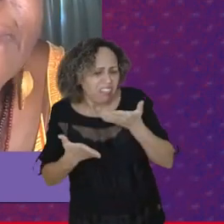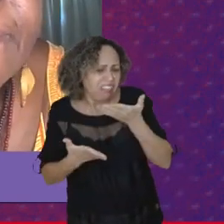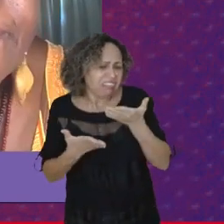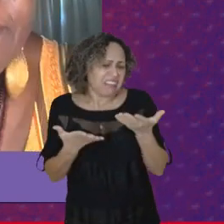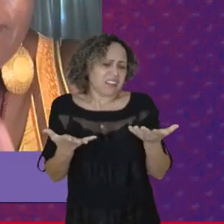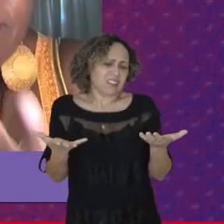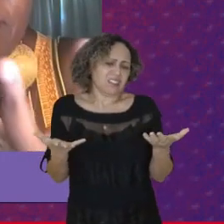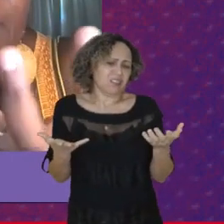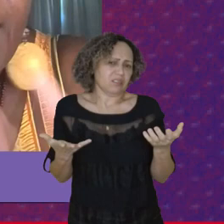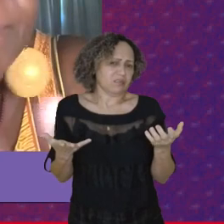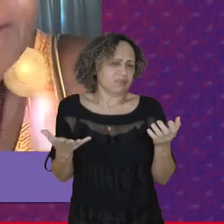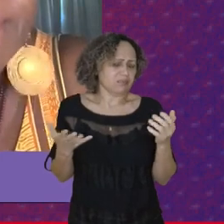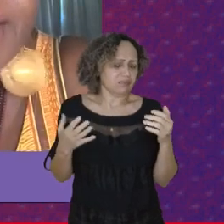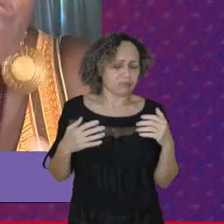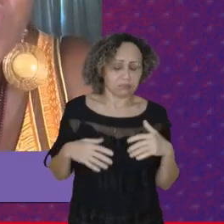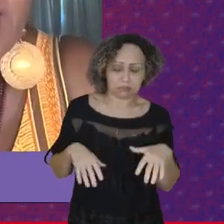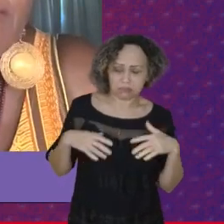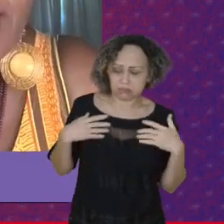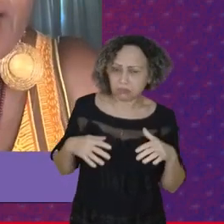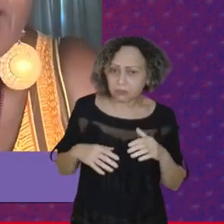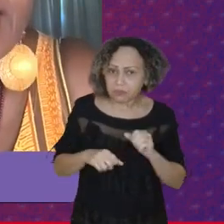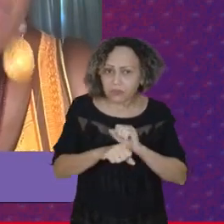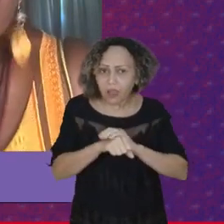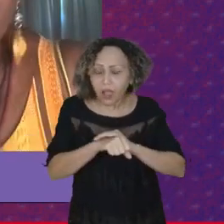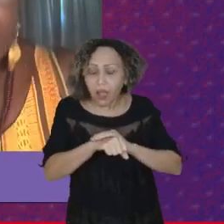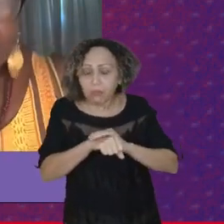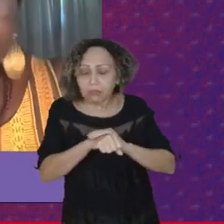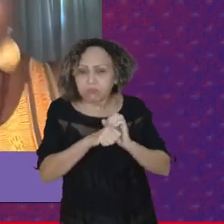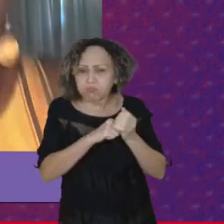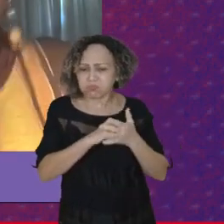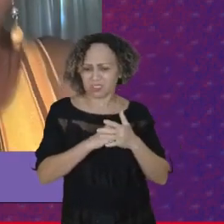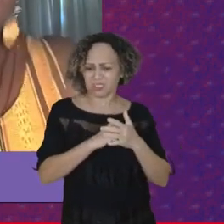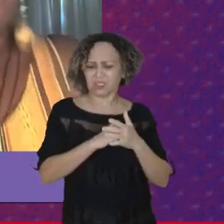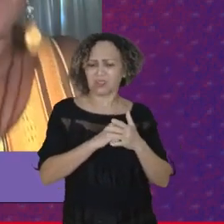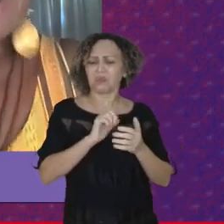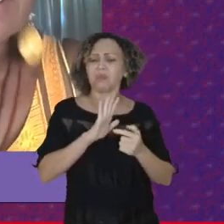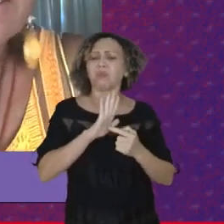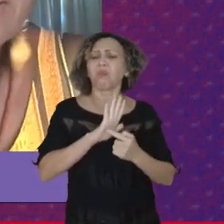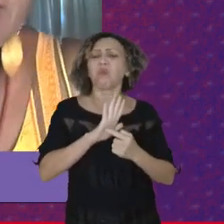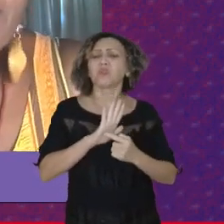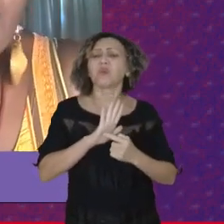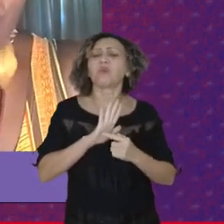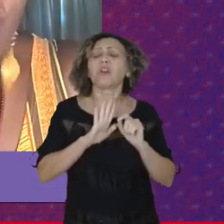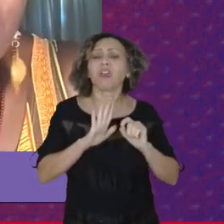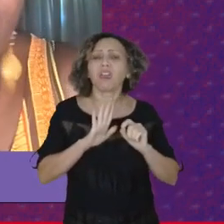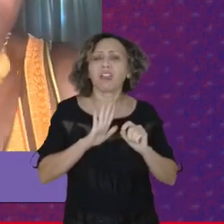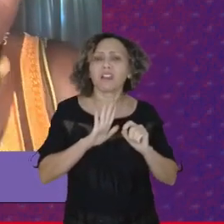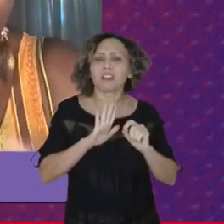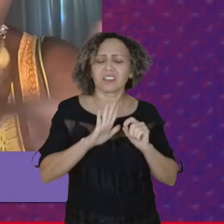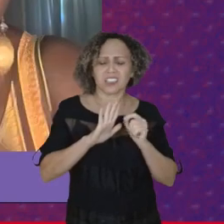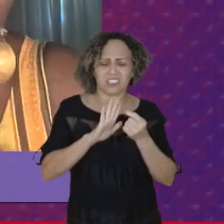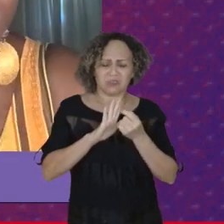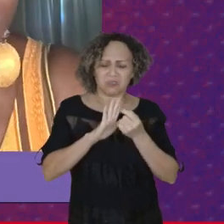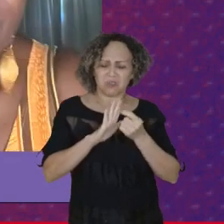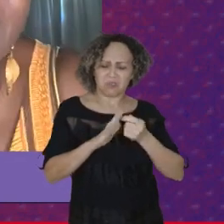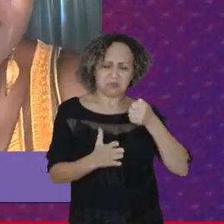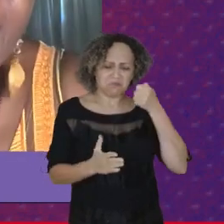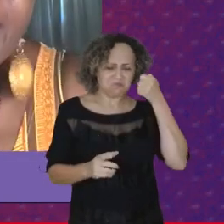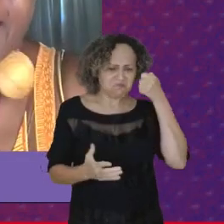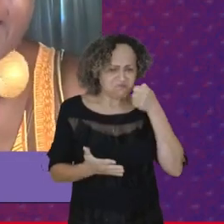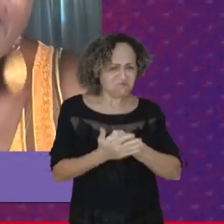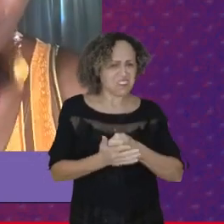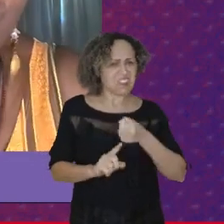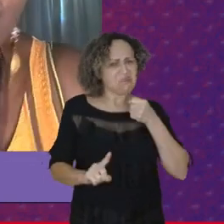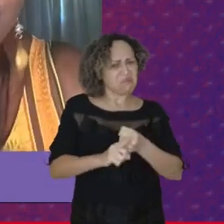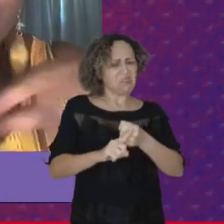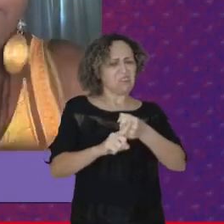tratadas. A pandemia nos clama isso, porque ela traz isso de uma forma aguda e que não basta a